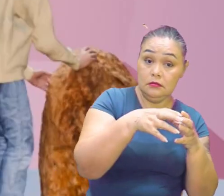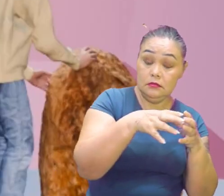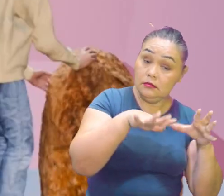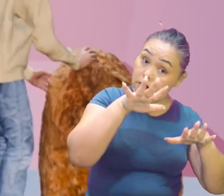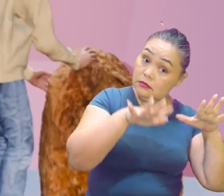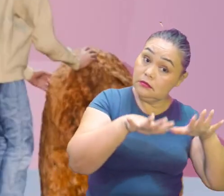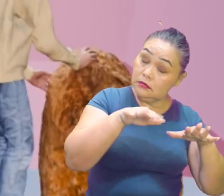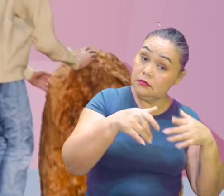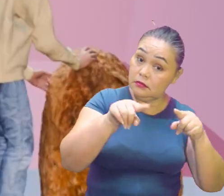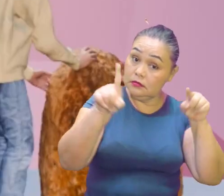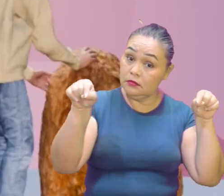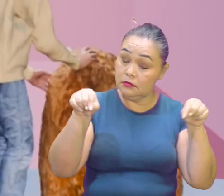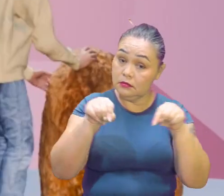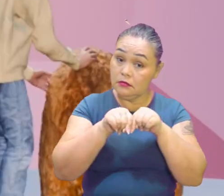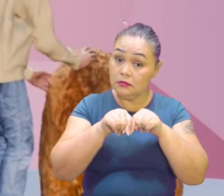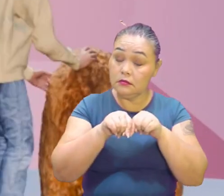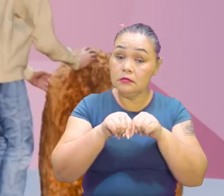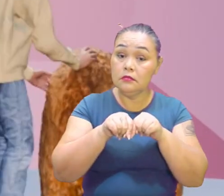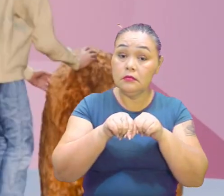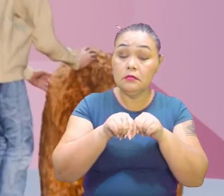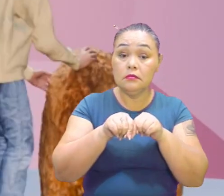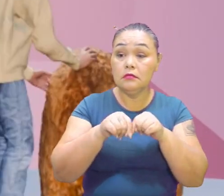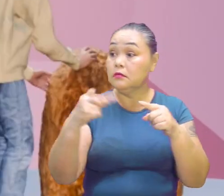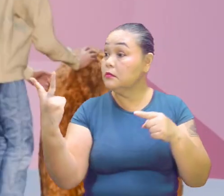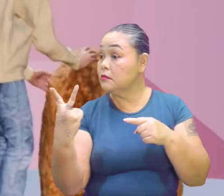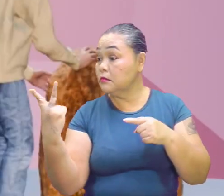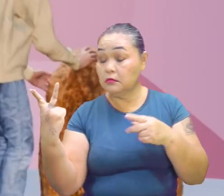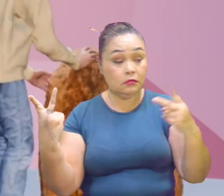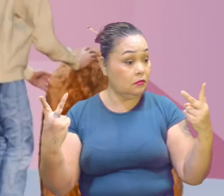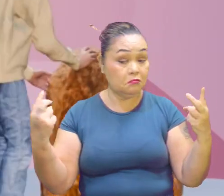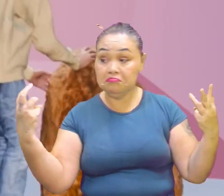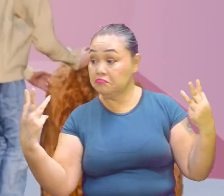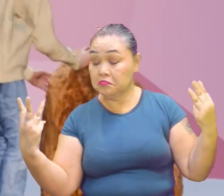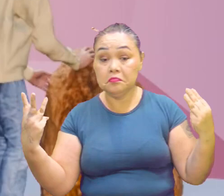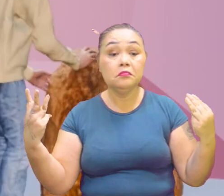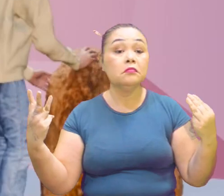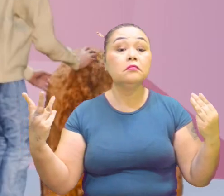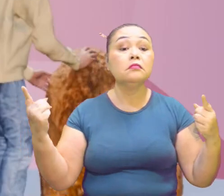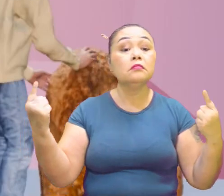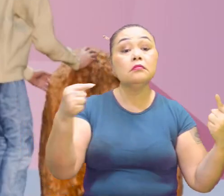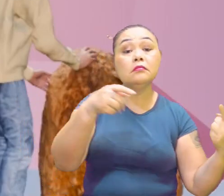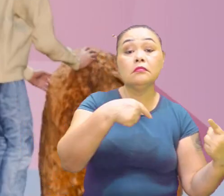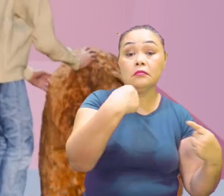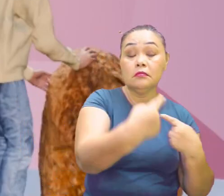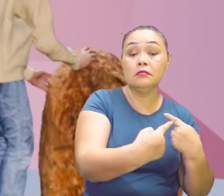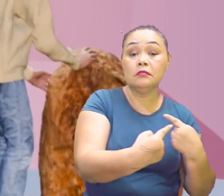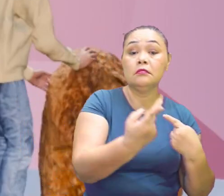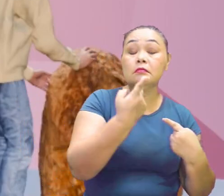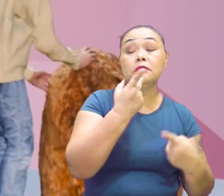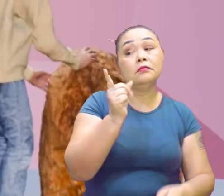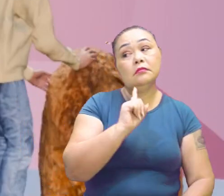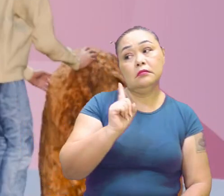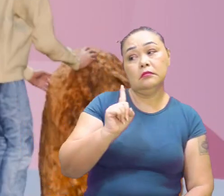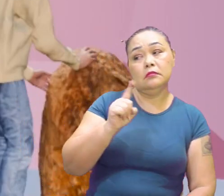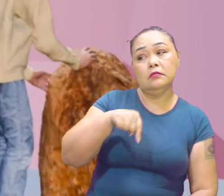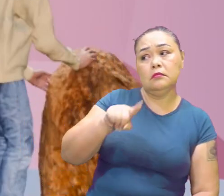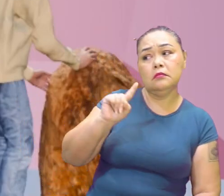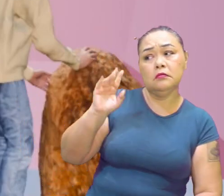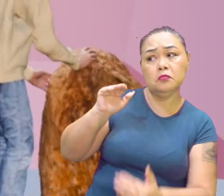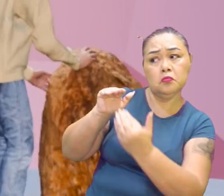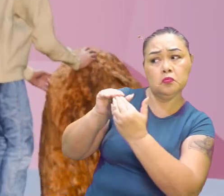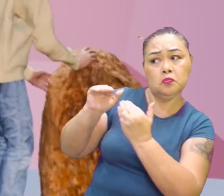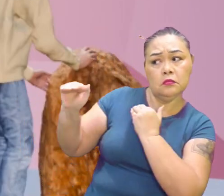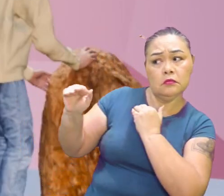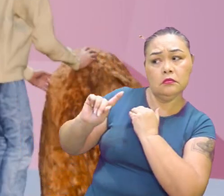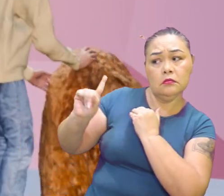ou dependendo da turma, se é uma turma pequena, pode fazer em duplas também, em trio, não tem problema. E aí o outro lado vem dizer, não, nós não